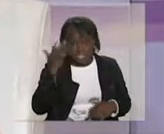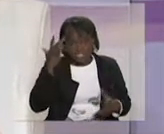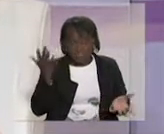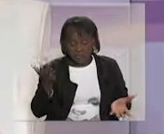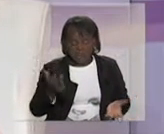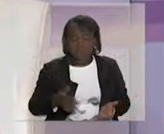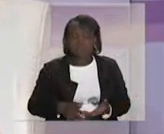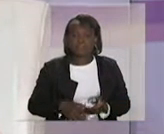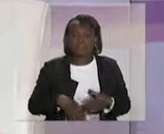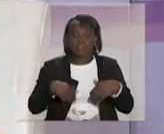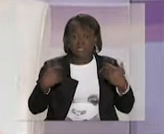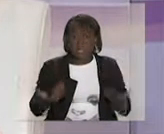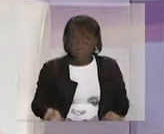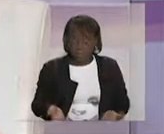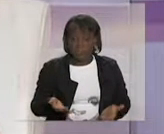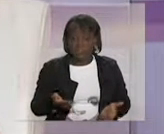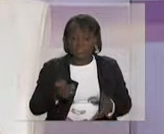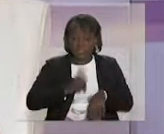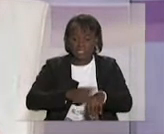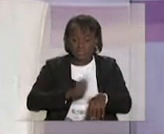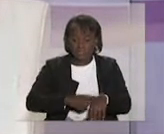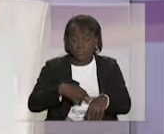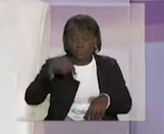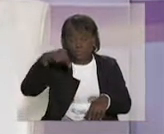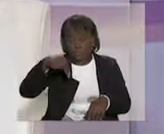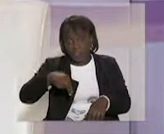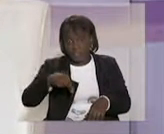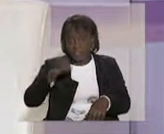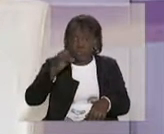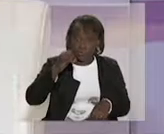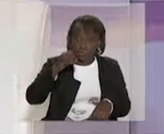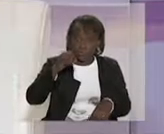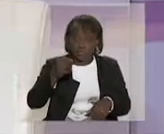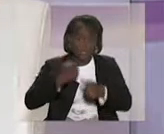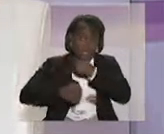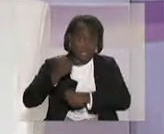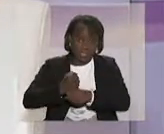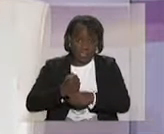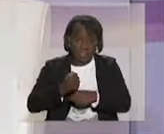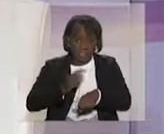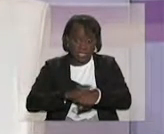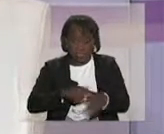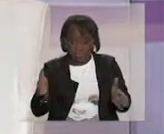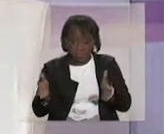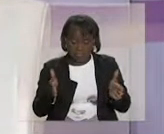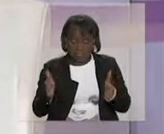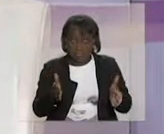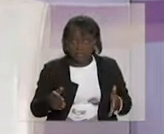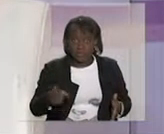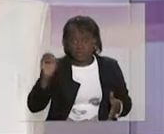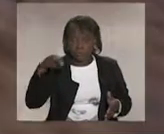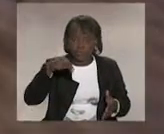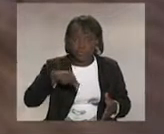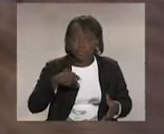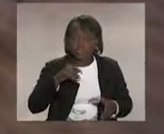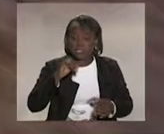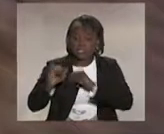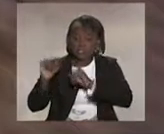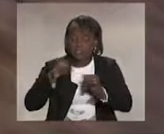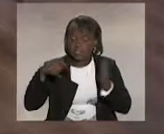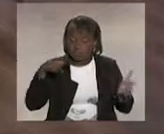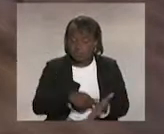Violência contra a Mulher, eu acho. E então, no período, acho que foi em novembro e outubro, né, dessas hashtags do ano passado,